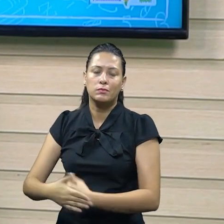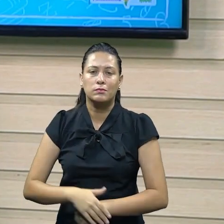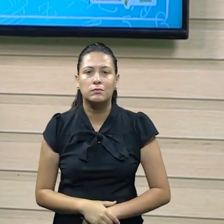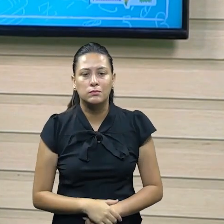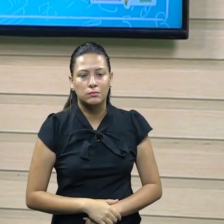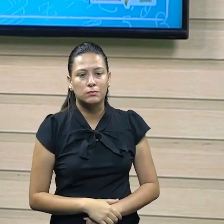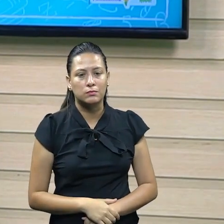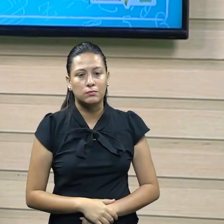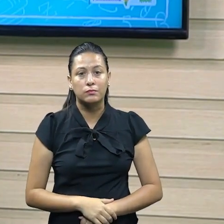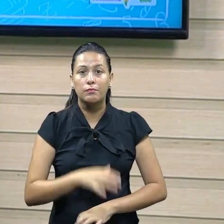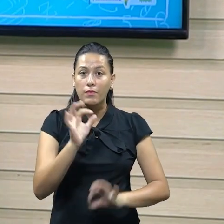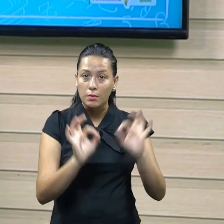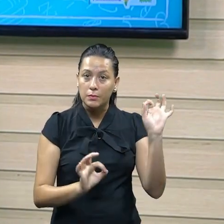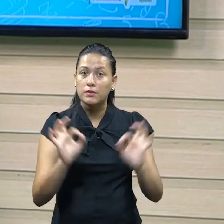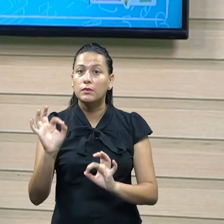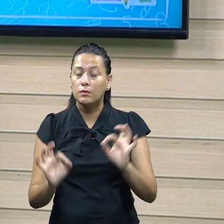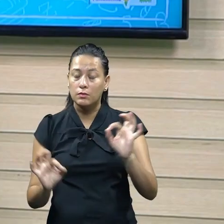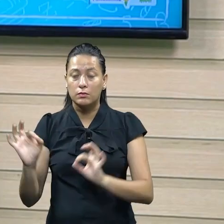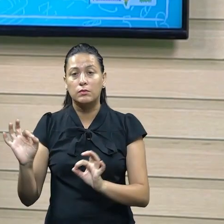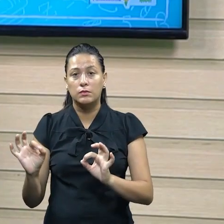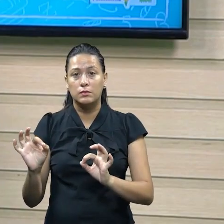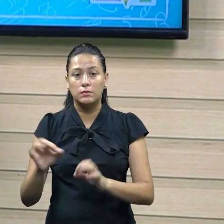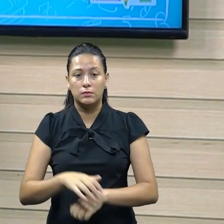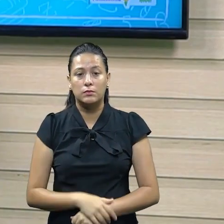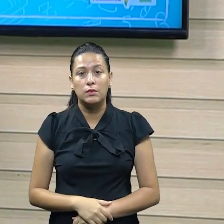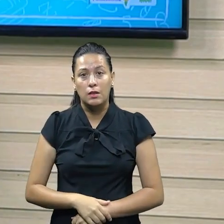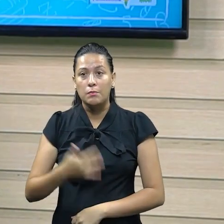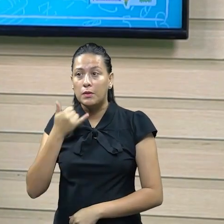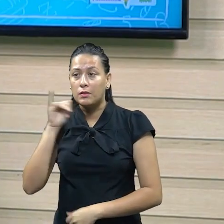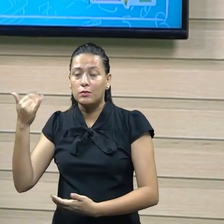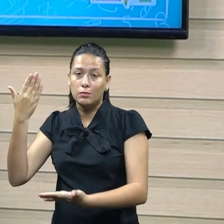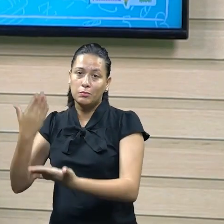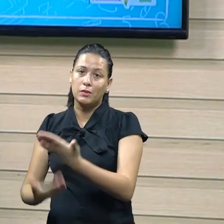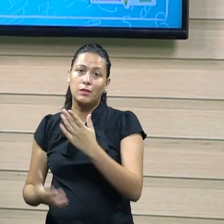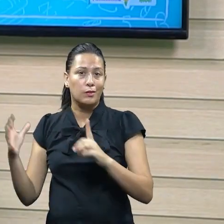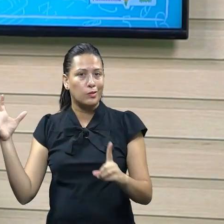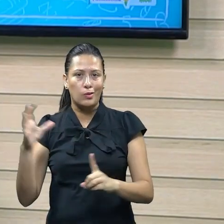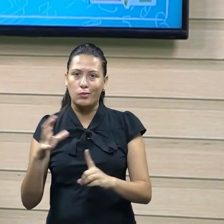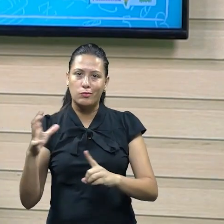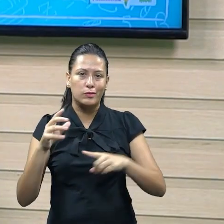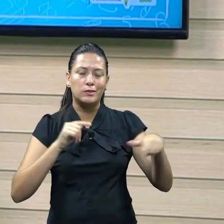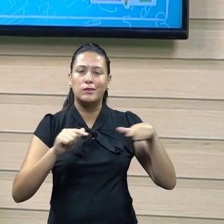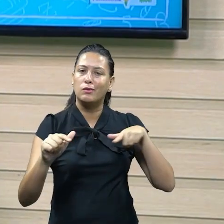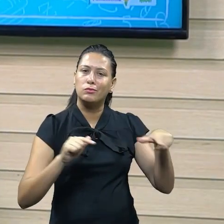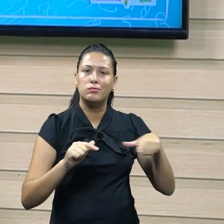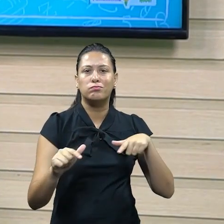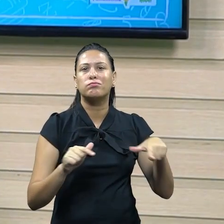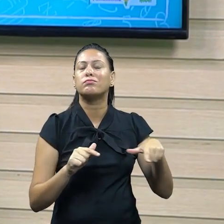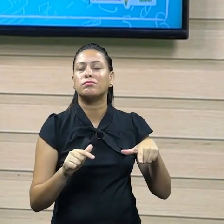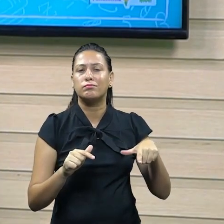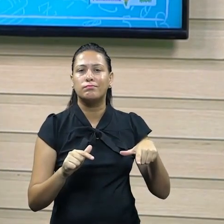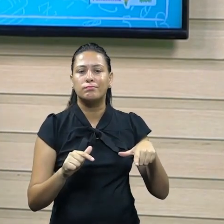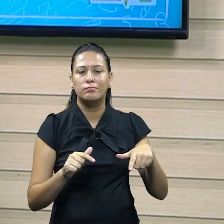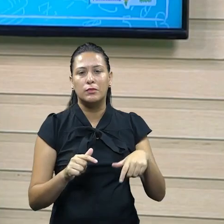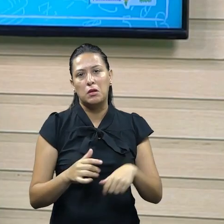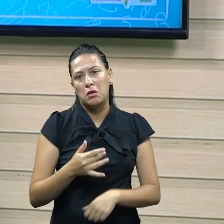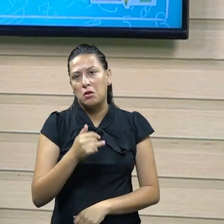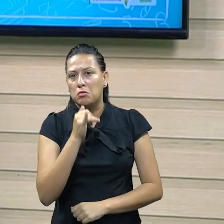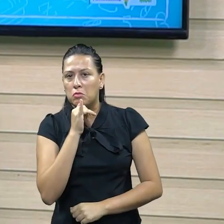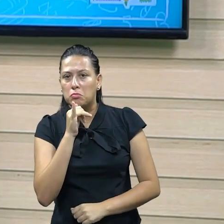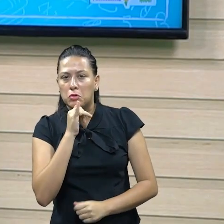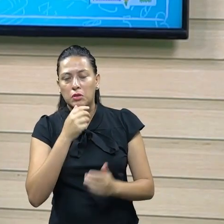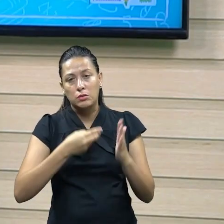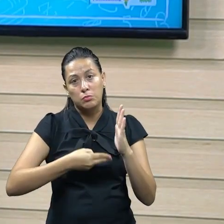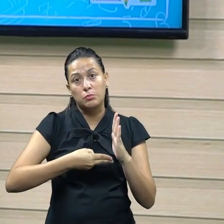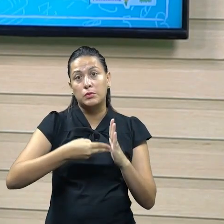que esta queda não afete o desenvolvimento de um trabalho que esteja sendo feito naquele momento, como uma cirurgia, por